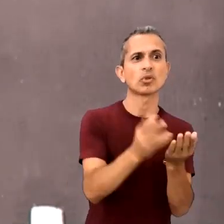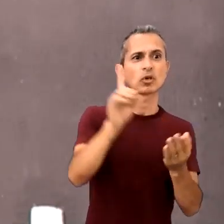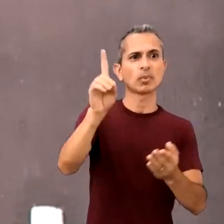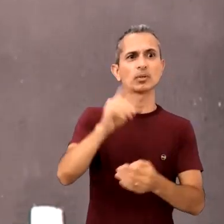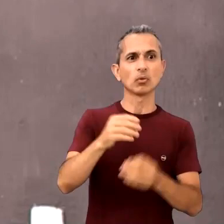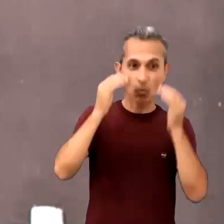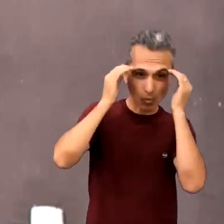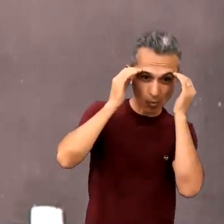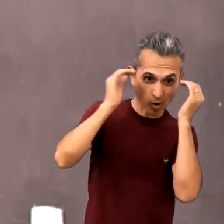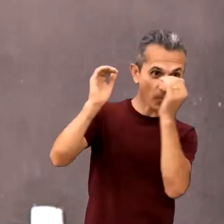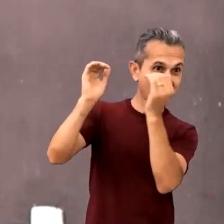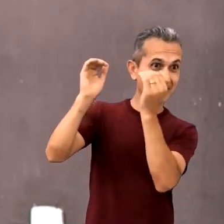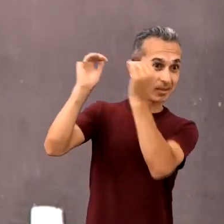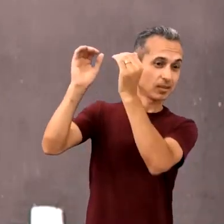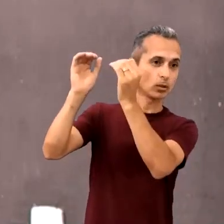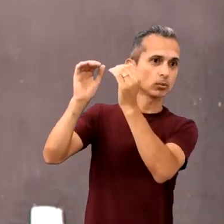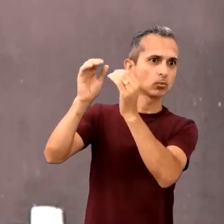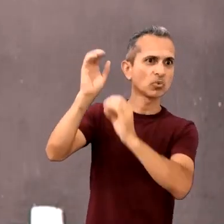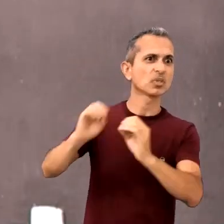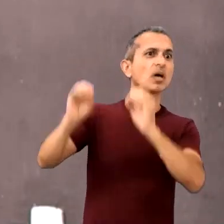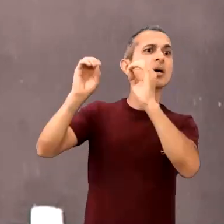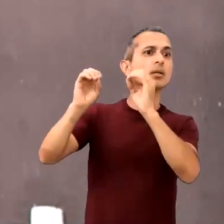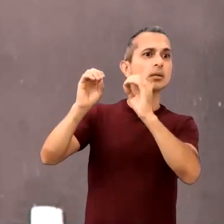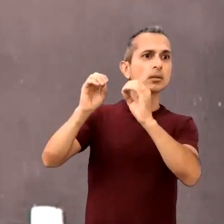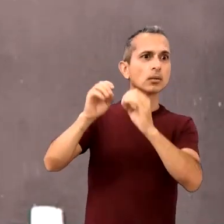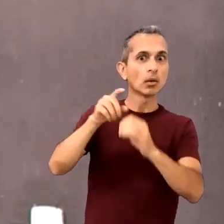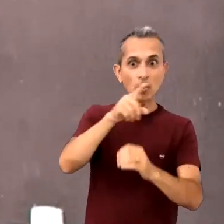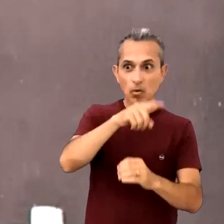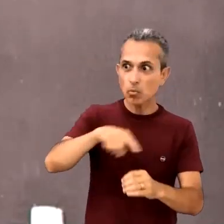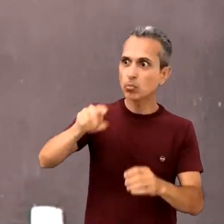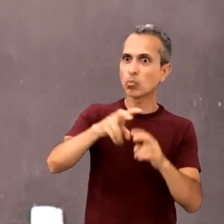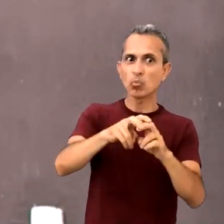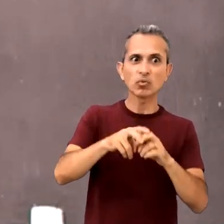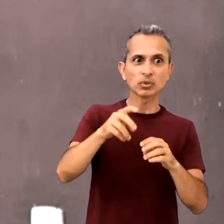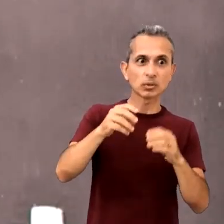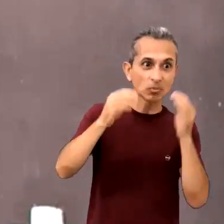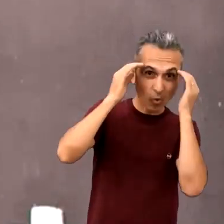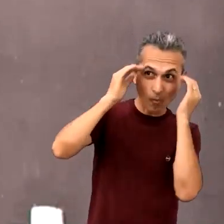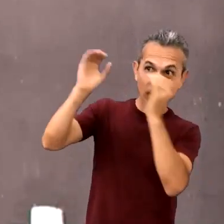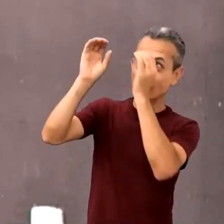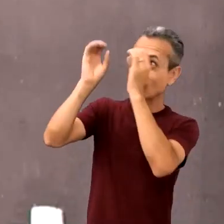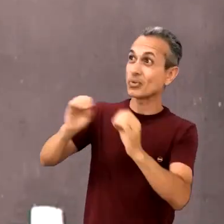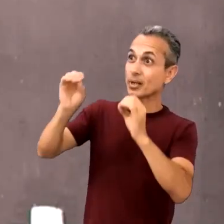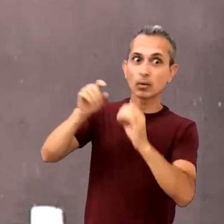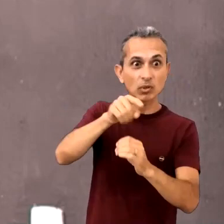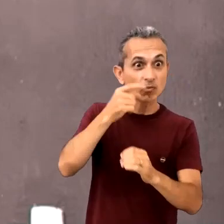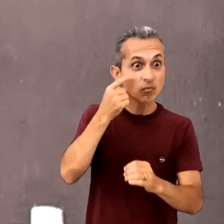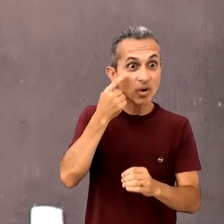de desobediência. Então, desobedeça a Deus e você vai provar as consequências do seu pecado.